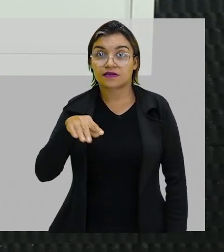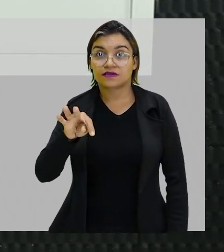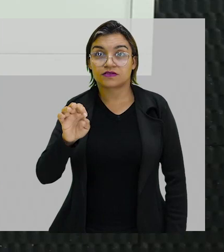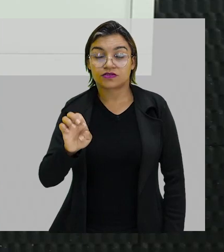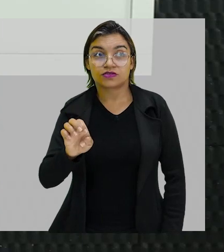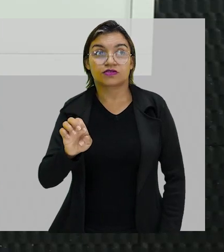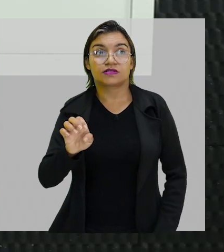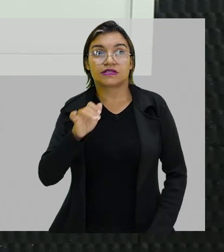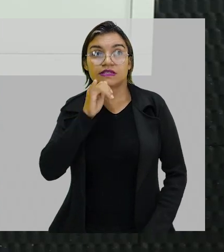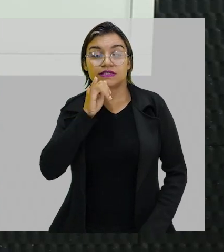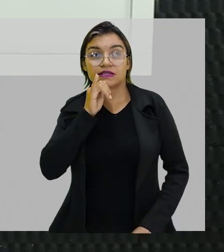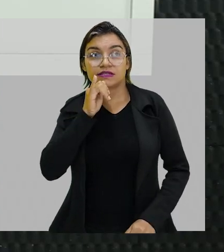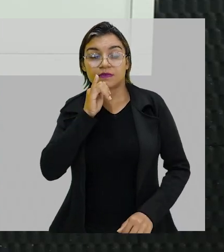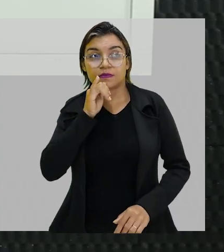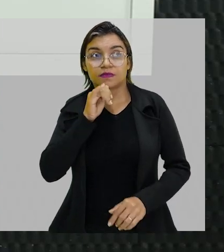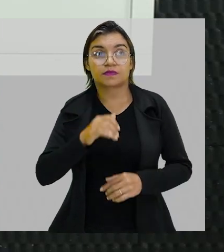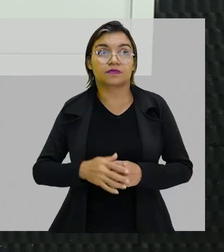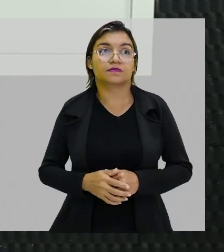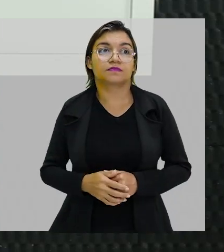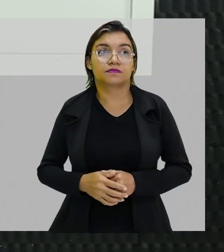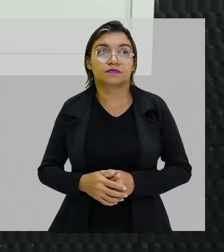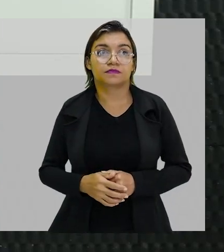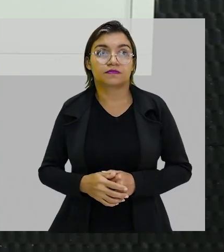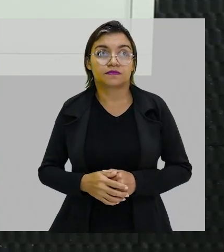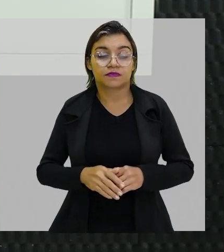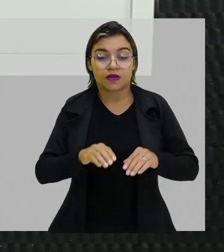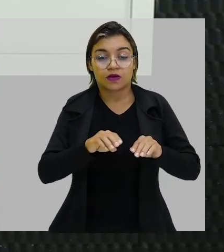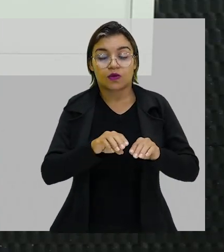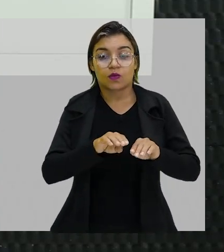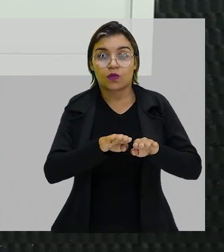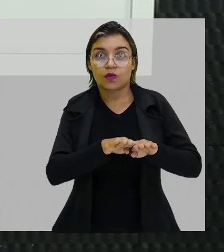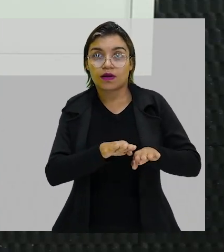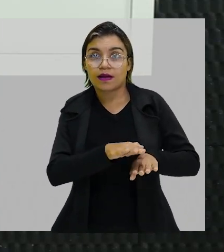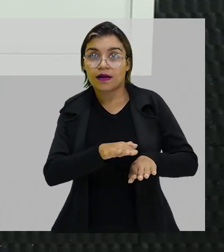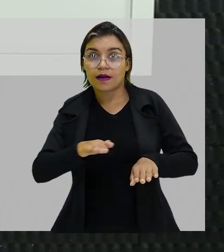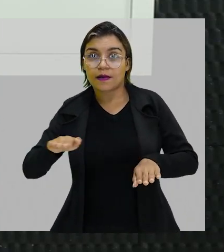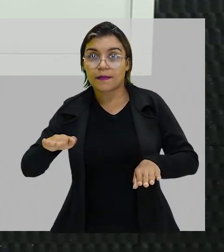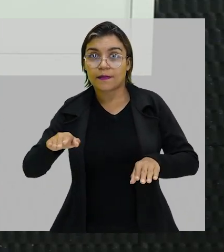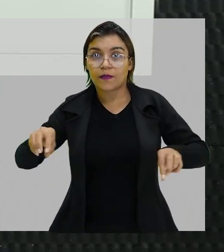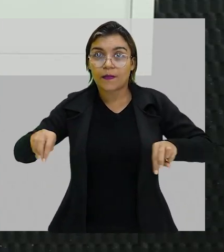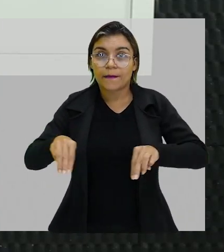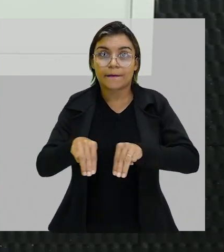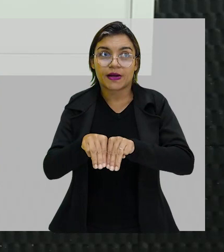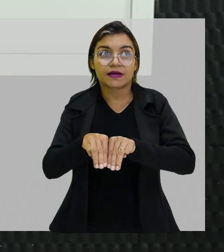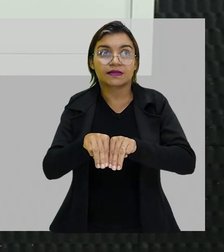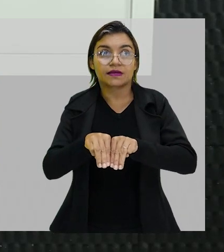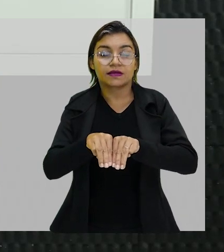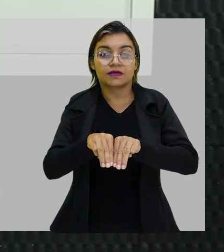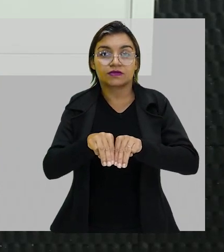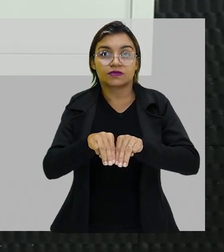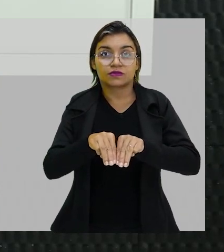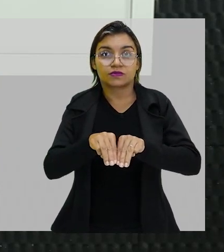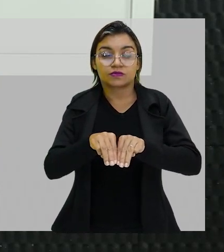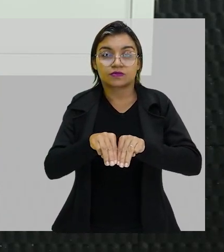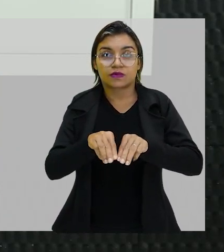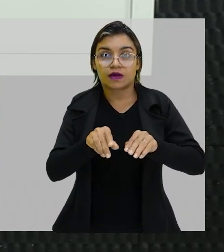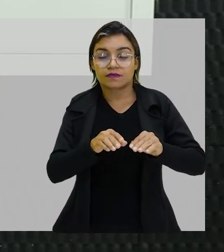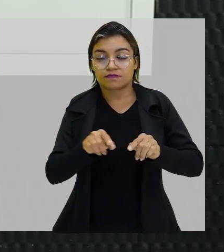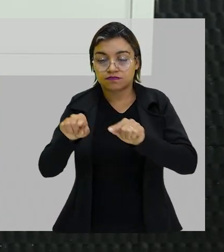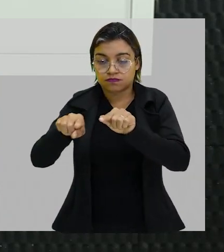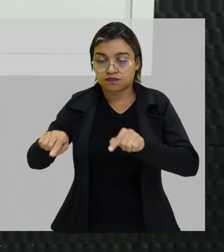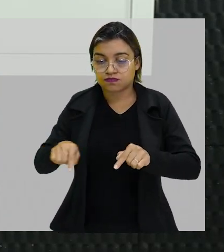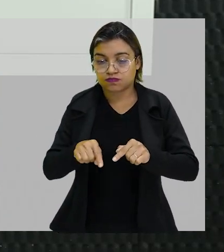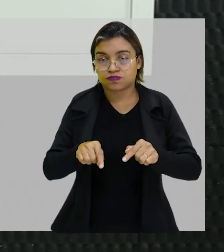atravessando esta área. Então esse aqui é o campo magnético e aqui é a nossa área. Tá